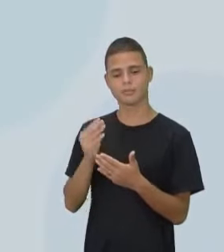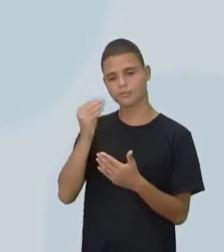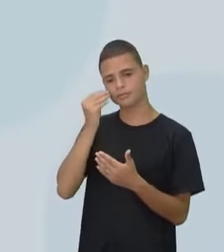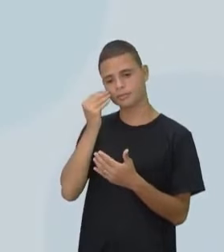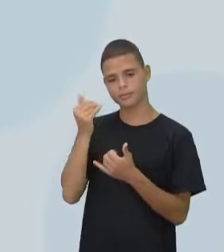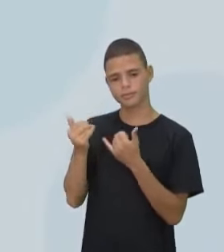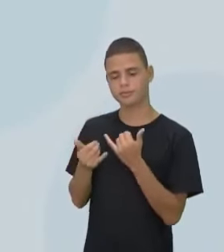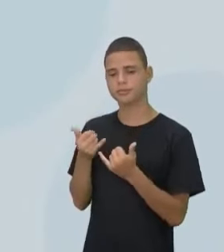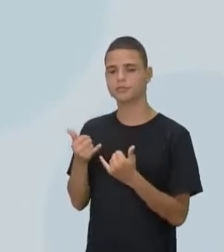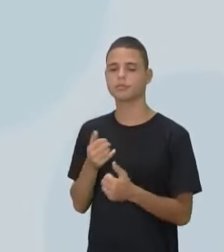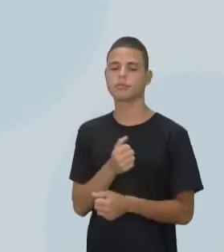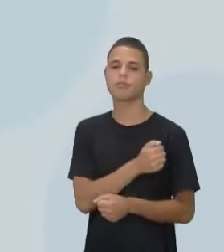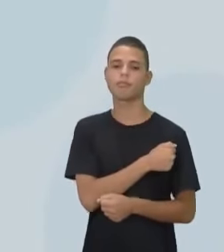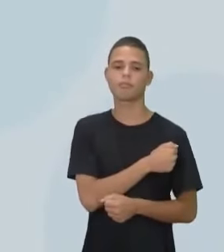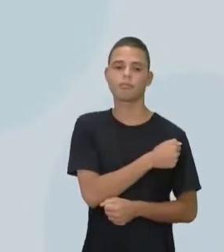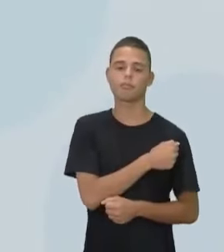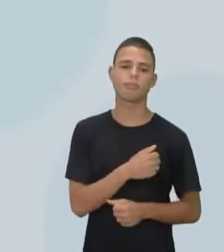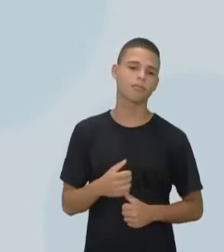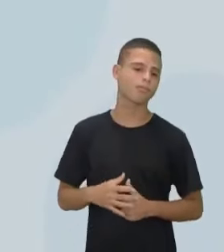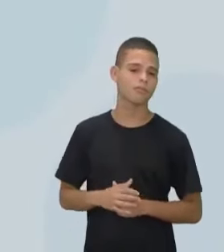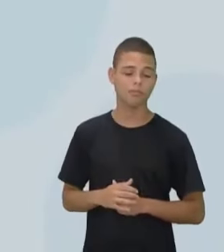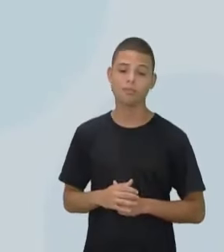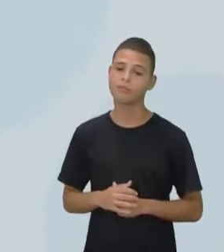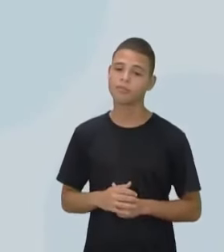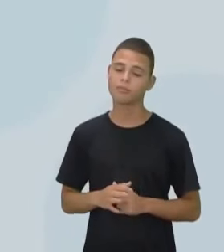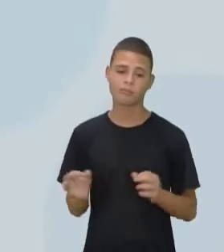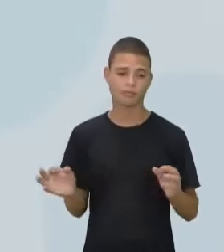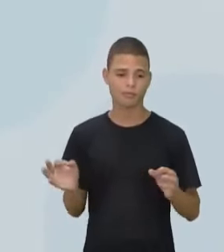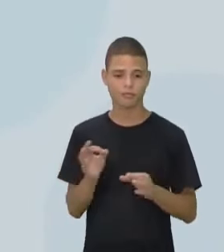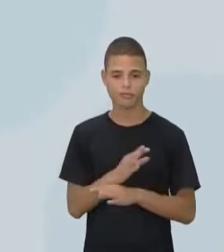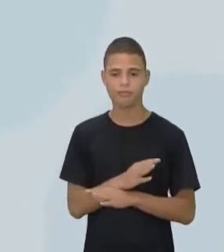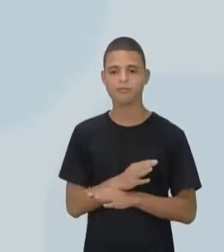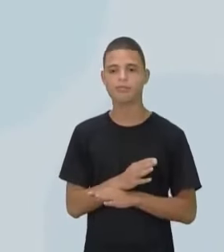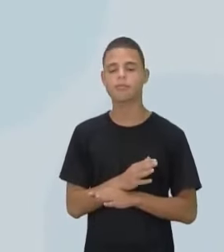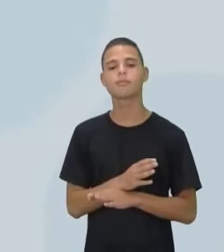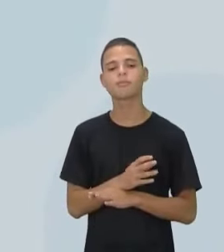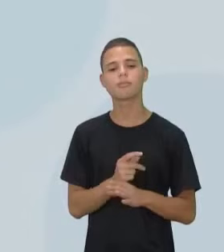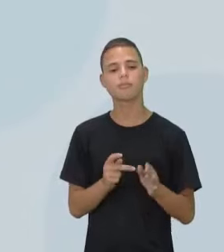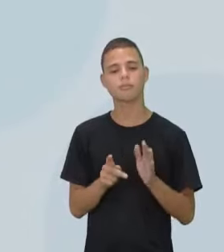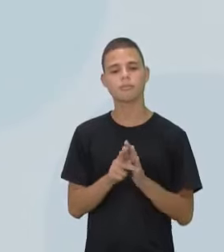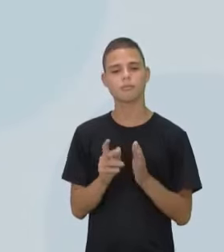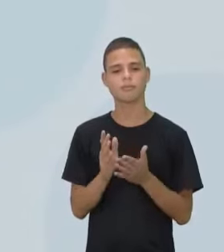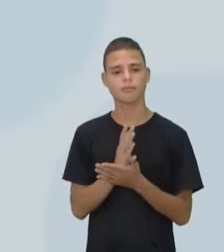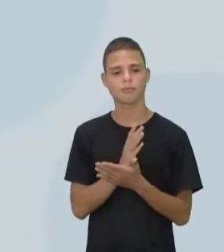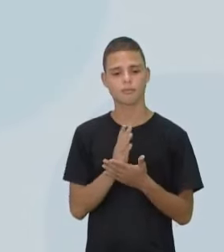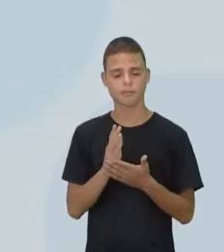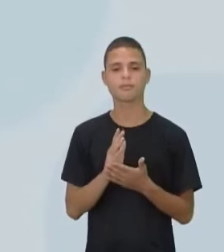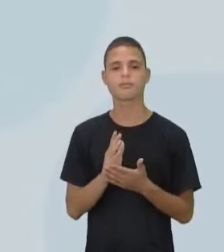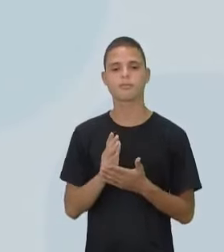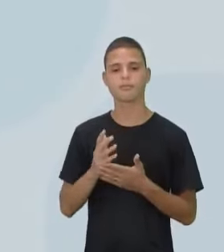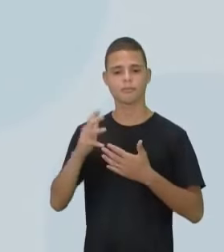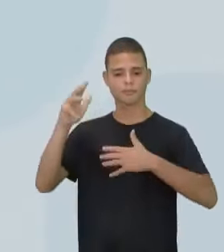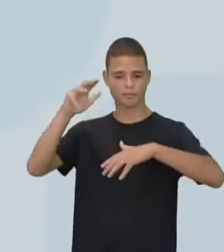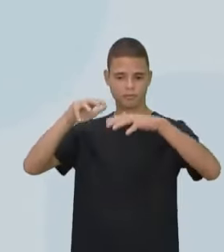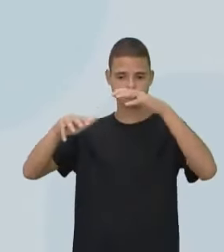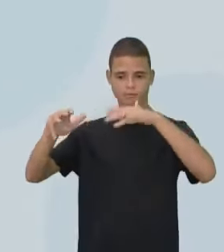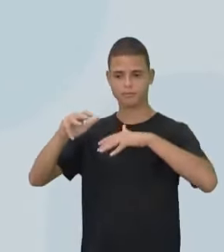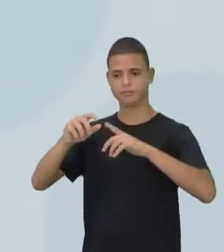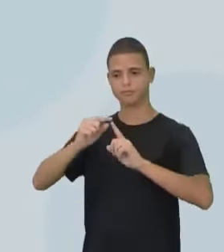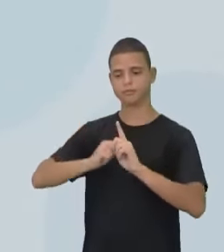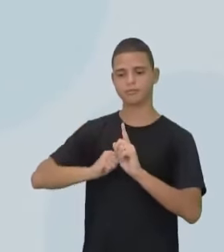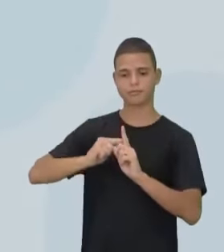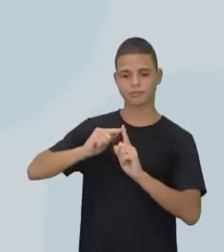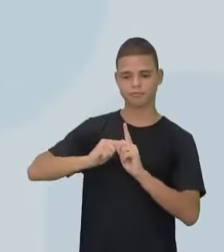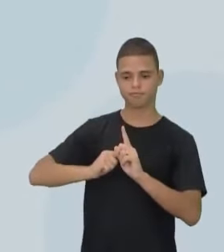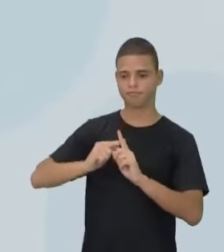com os alunos, né? E para fechar essa parte dos fenômenos meteorológicos, as temperaturas